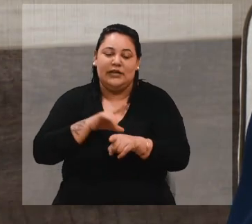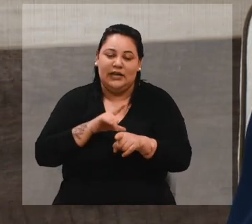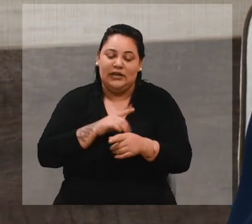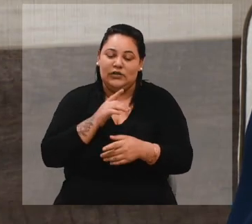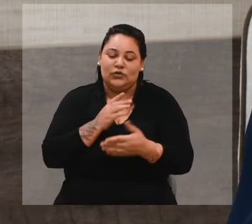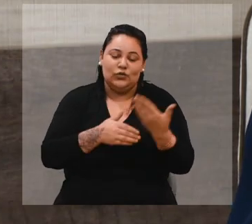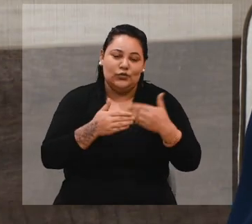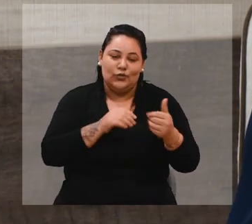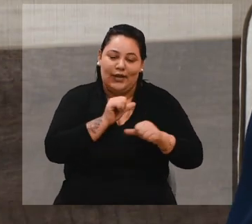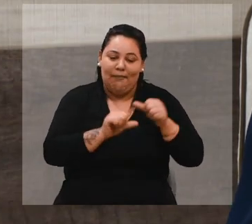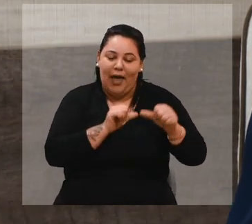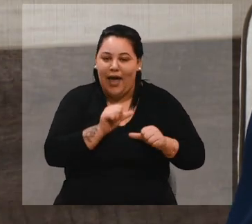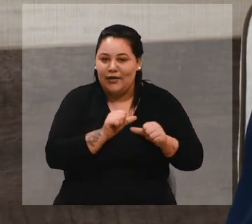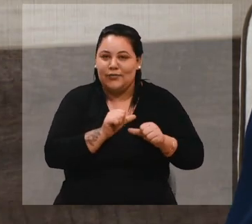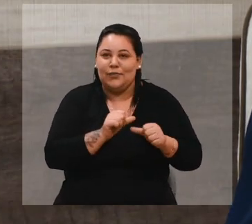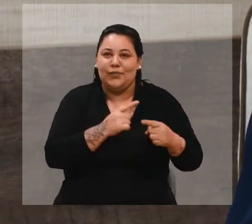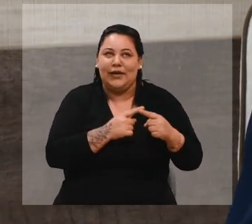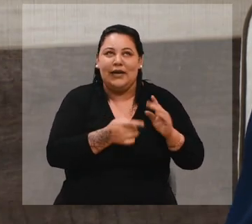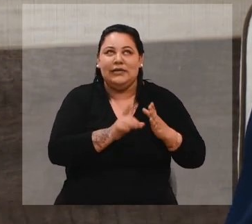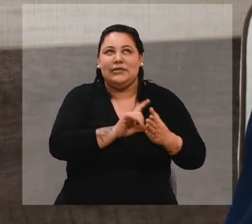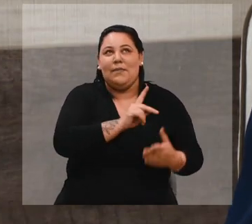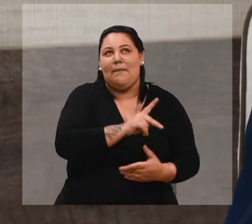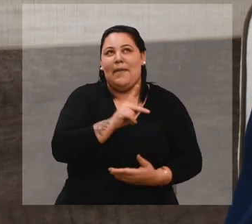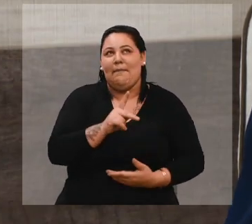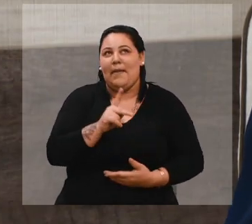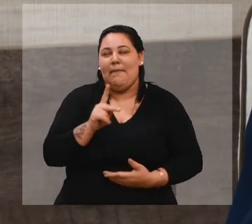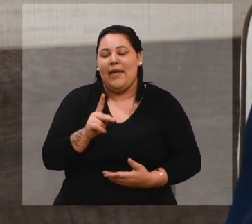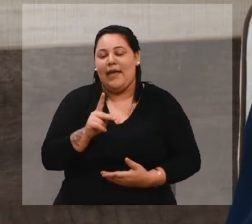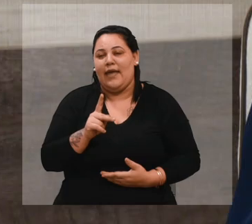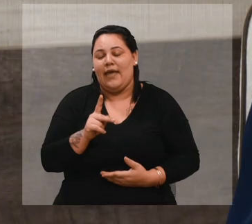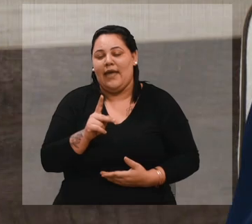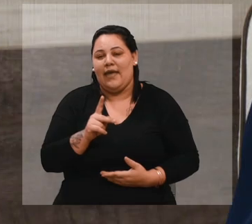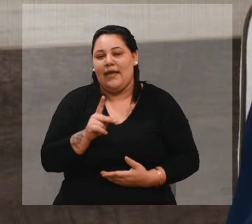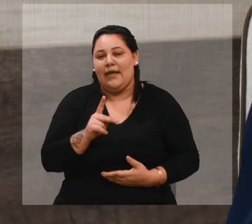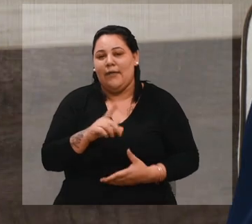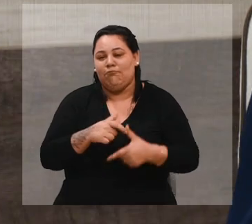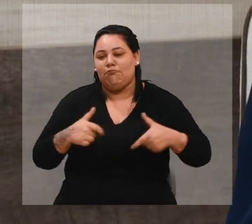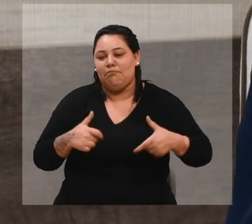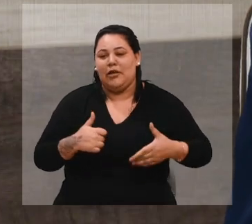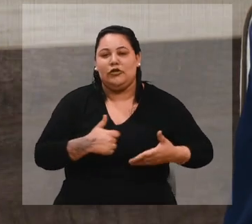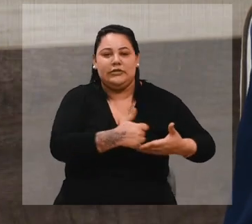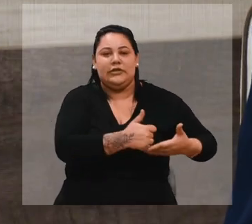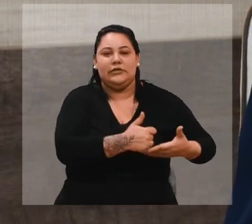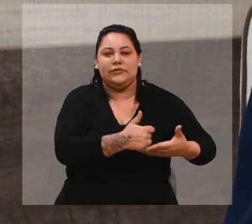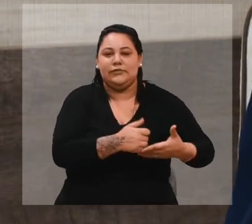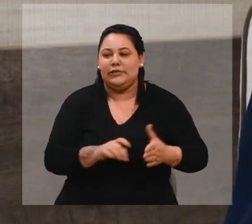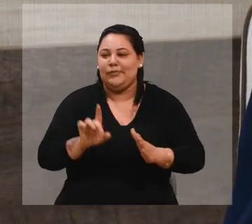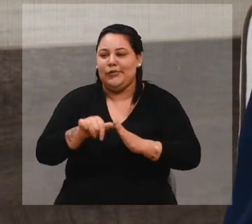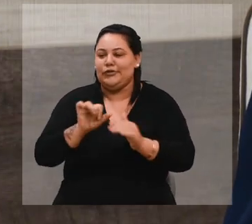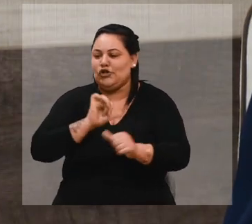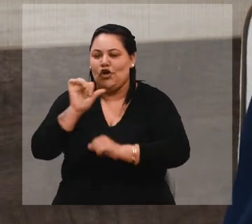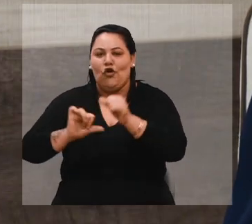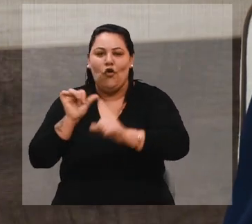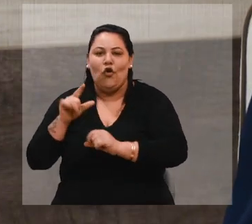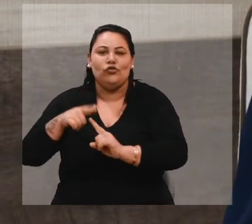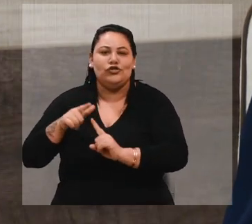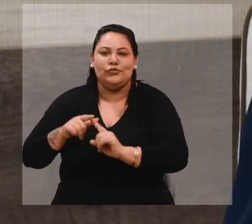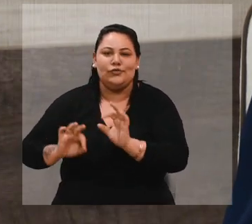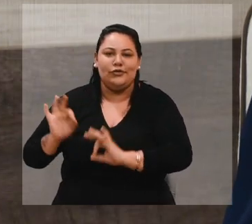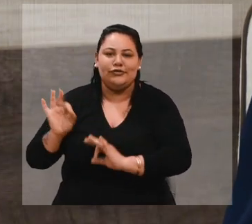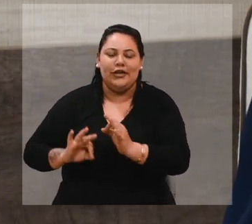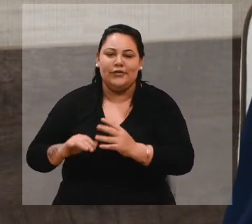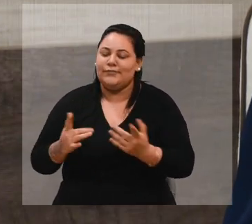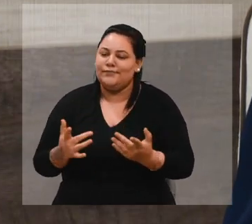de troca, porque ia ser uma PPP e patrocinada, passou a ser uma concessão. Enfim, tudo isso eu concordo,